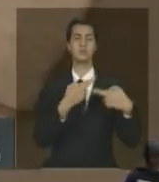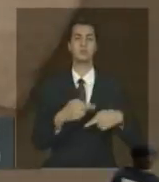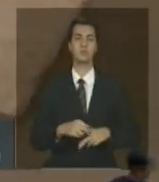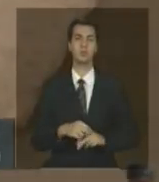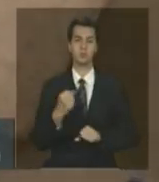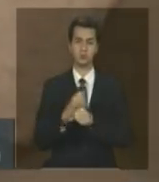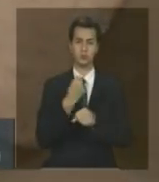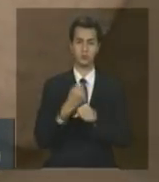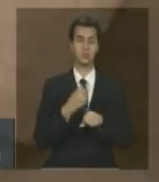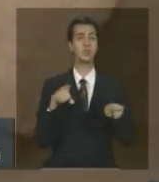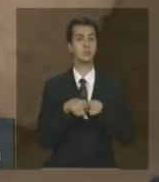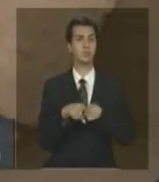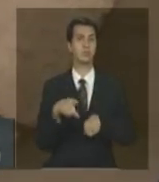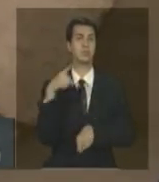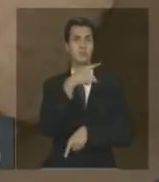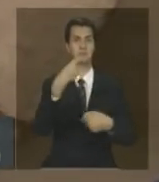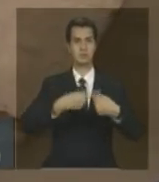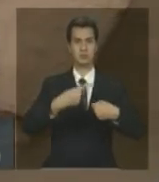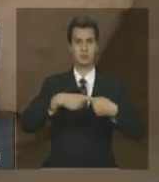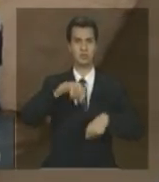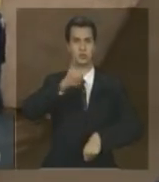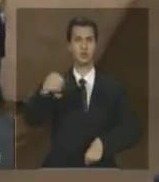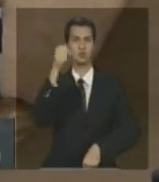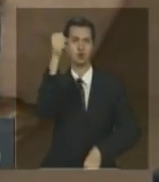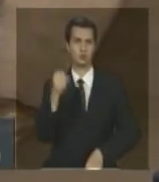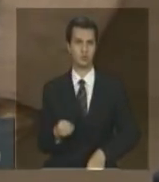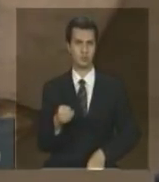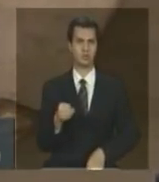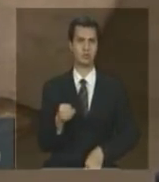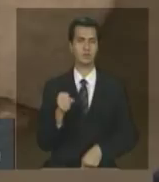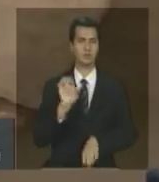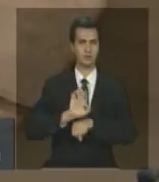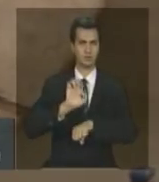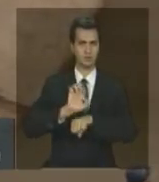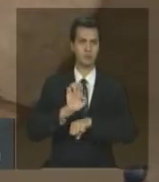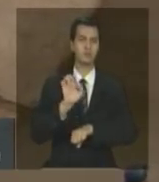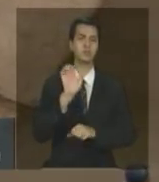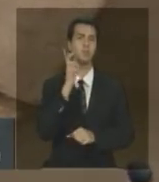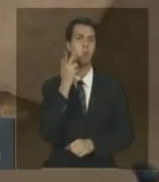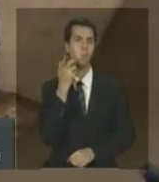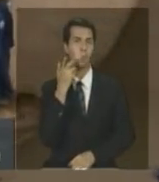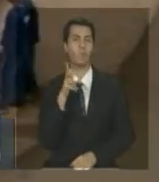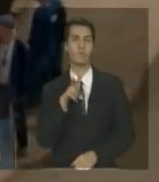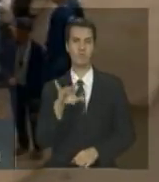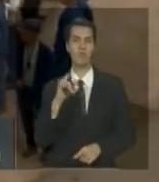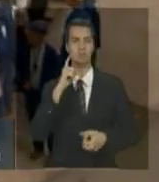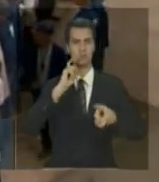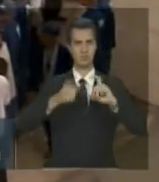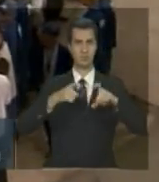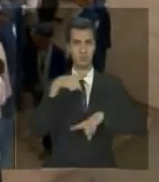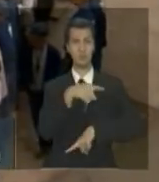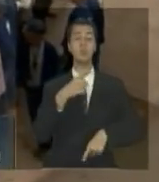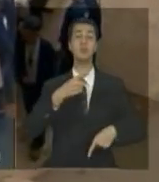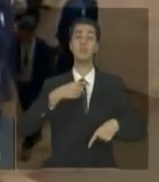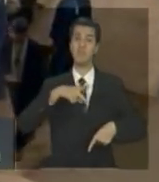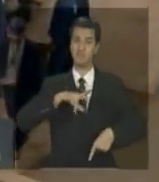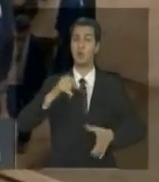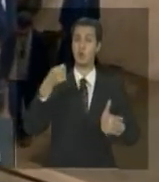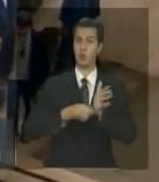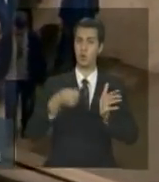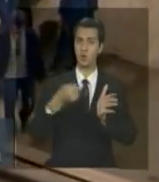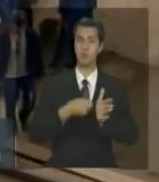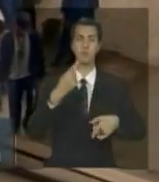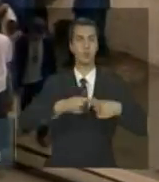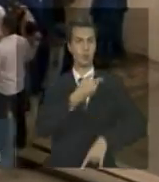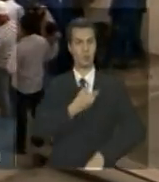Juazeiro do Norte, também no Ceará. E ela disse que vai cobrar, que o governo está fazendo a sua parte e que ela